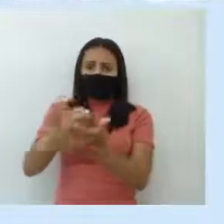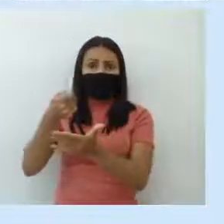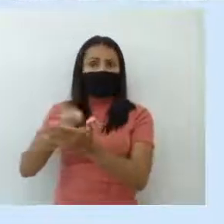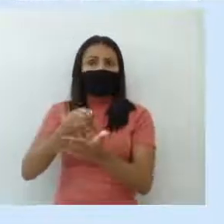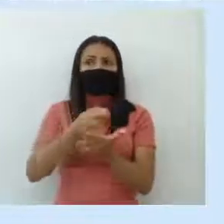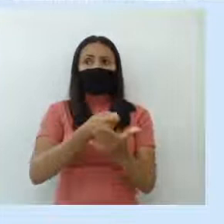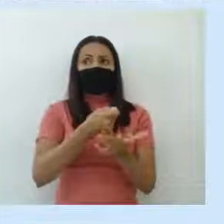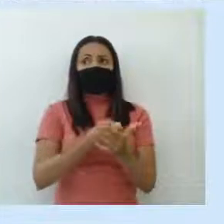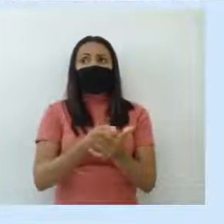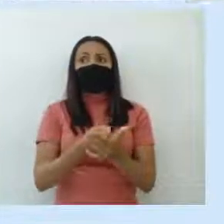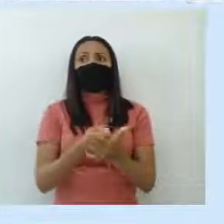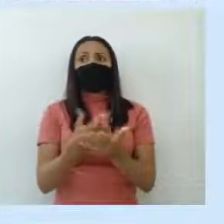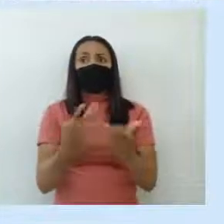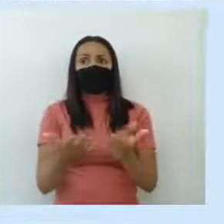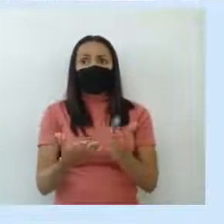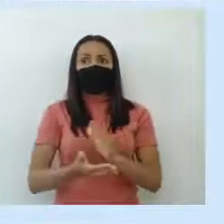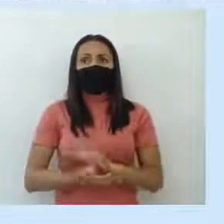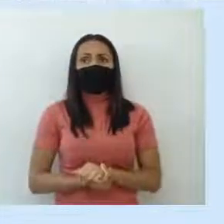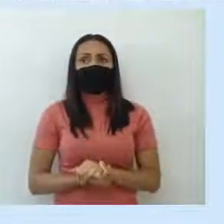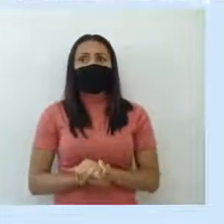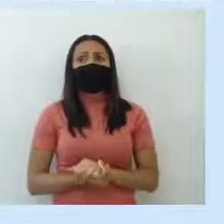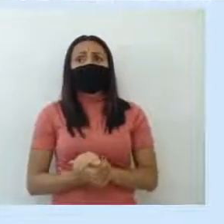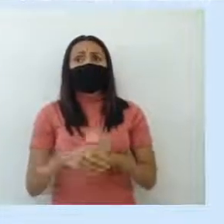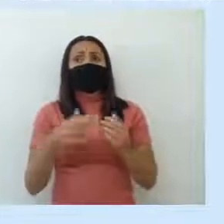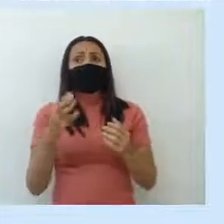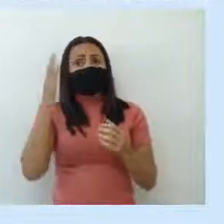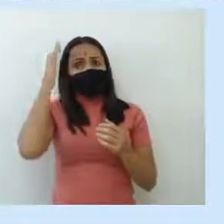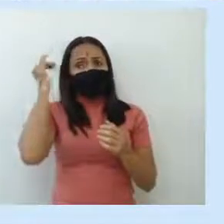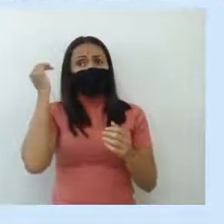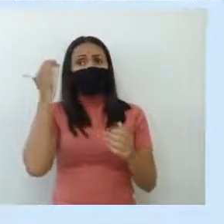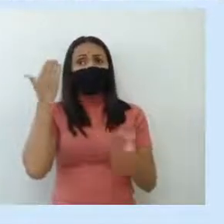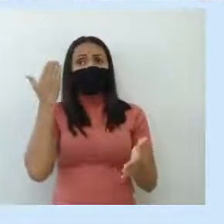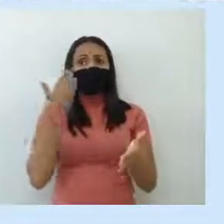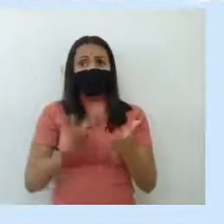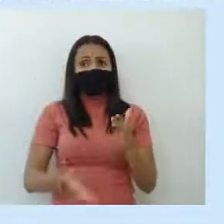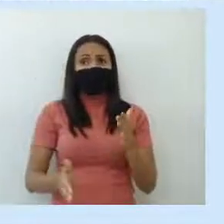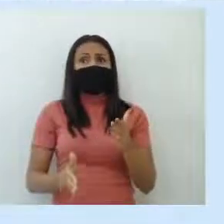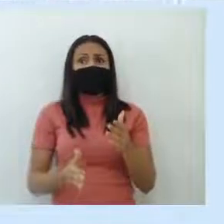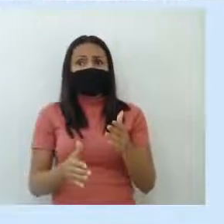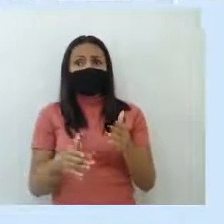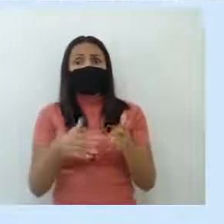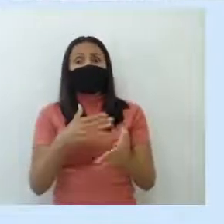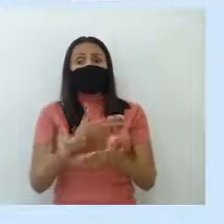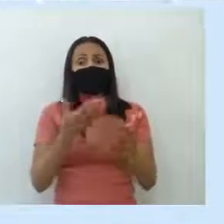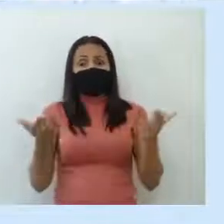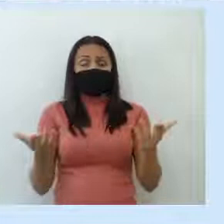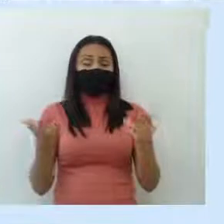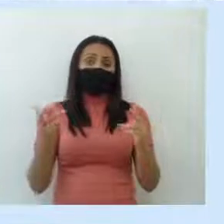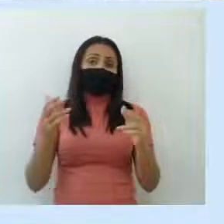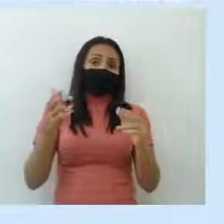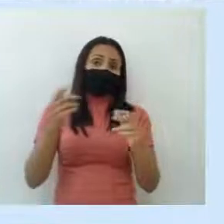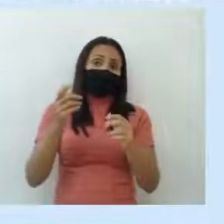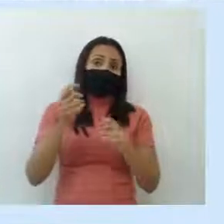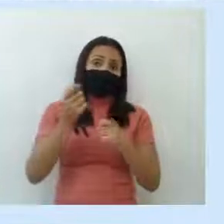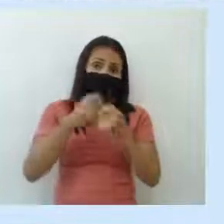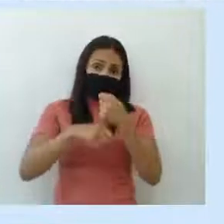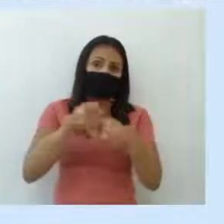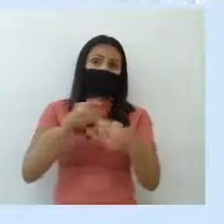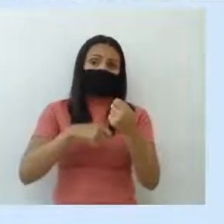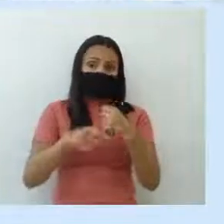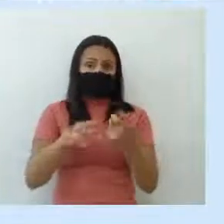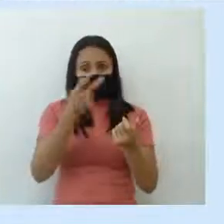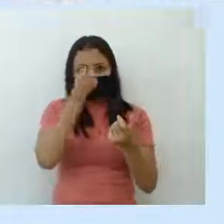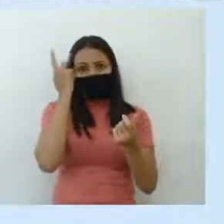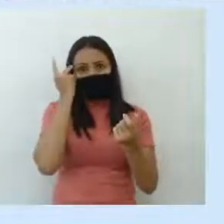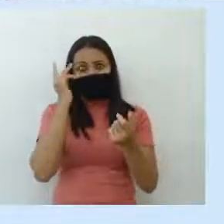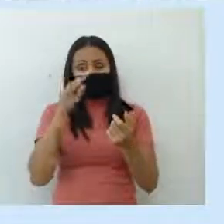que sua embarcação comportava, pois sabia que perderiam muito, né? Muitas das mercadorias, né?